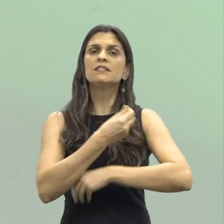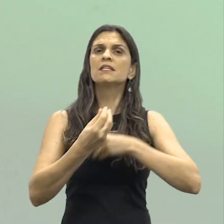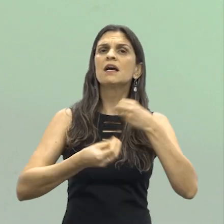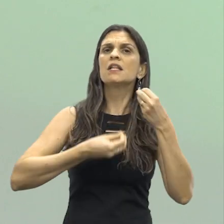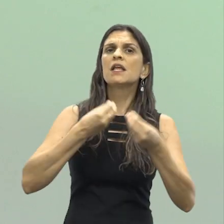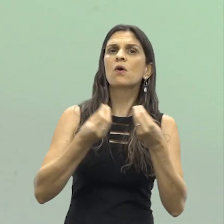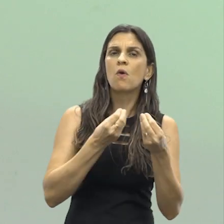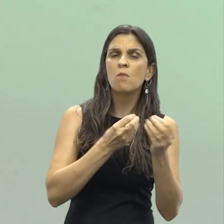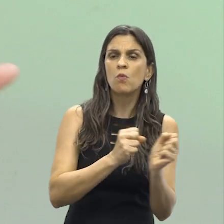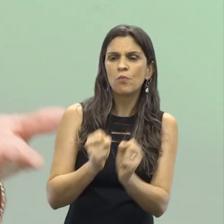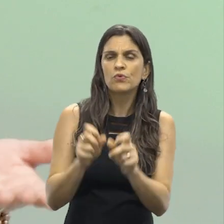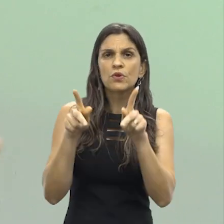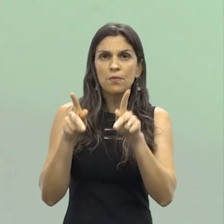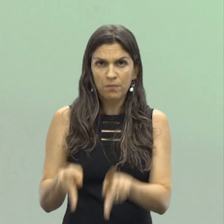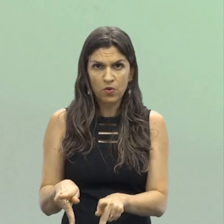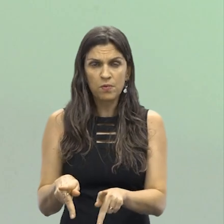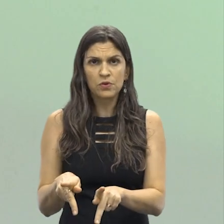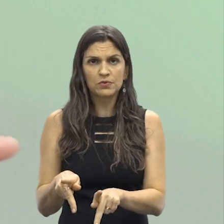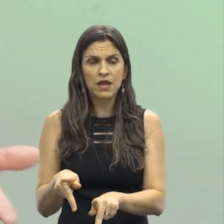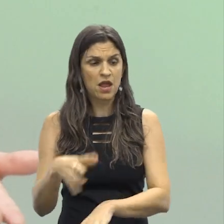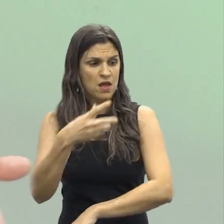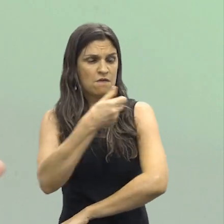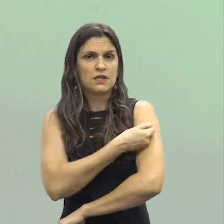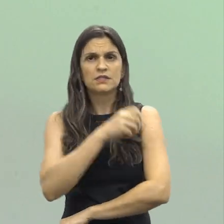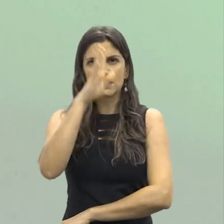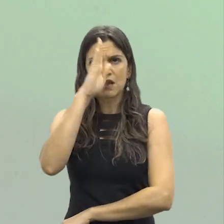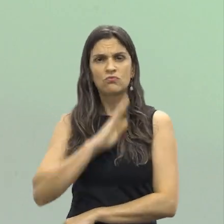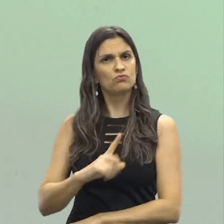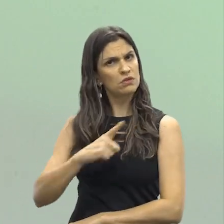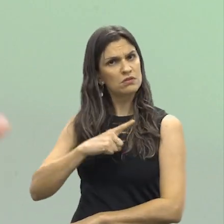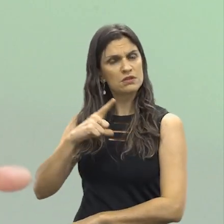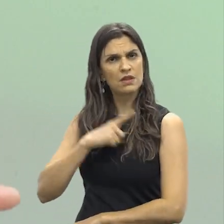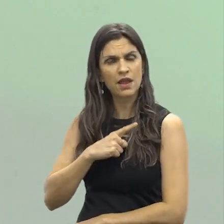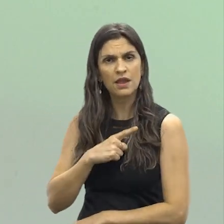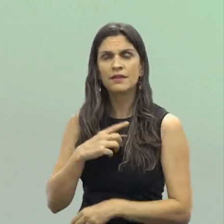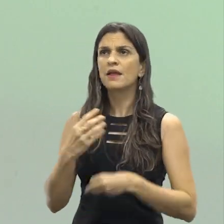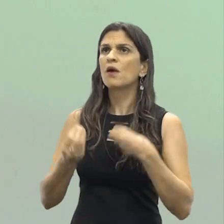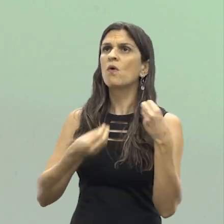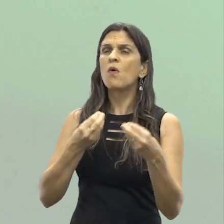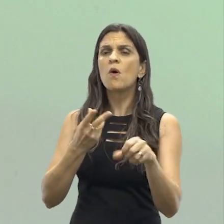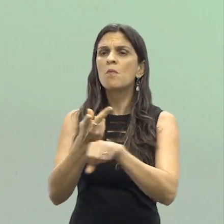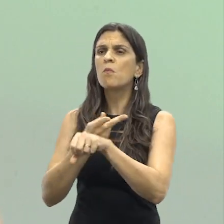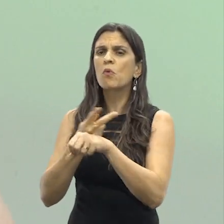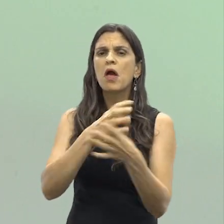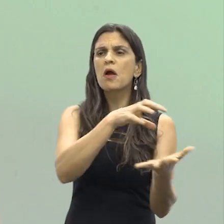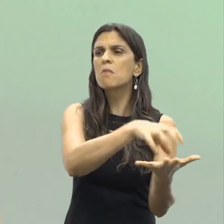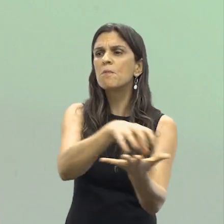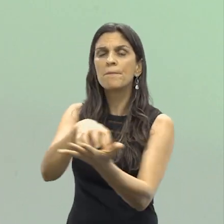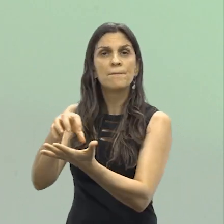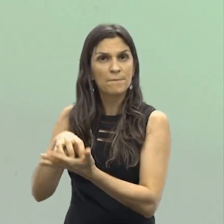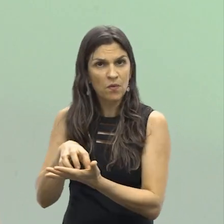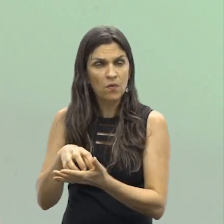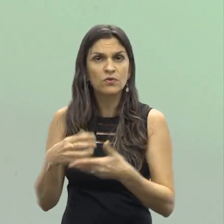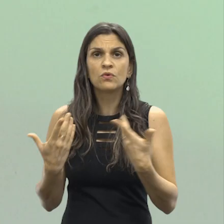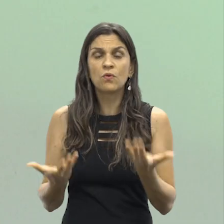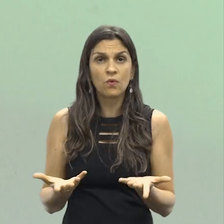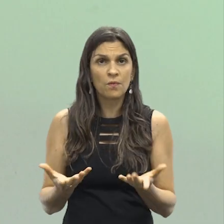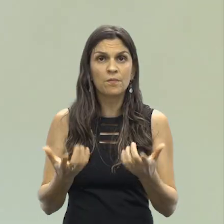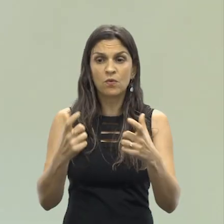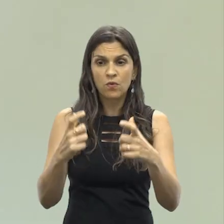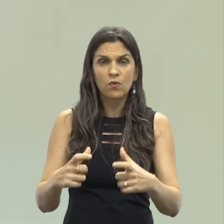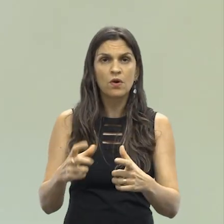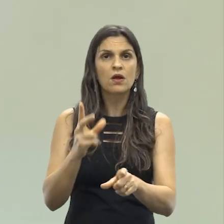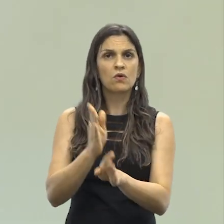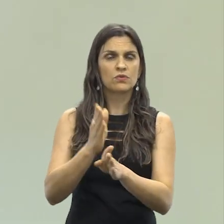ele oferece vacinas gratuitas para que a população possa até ter conhecimento, saber, né, onde procurar, como que funciona isso? Isso, hoje atualmente